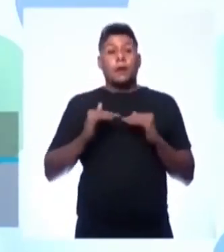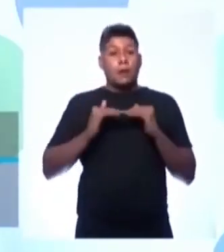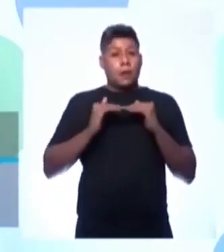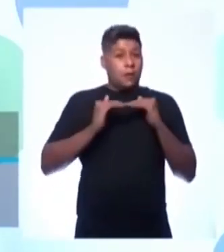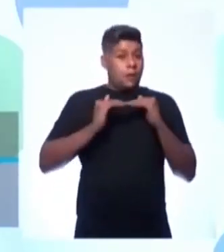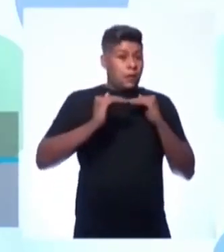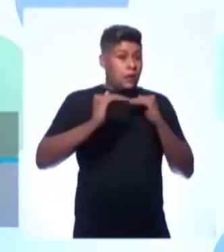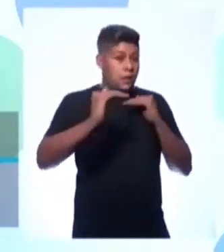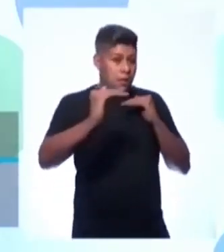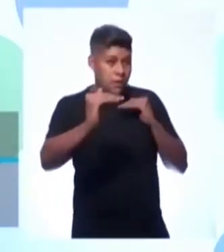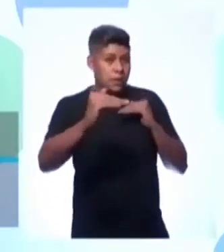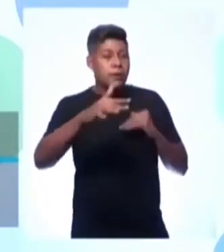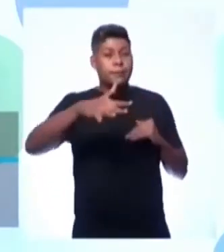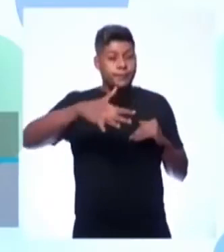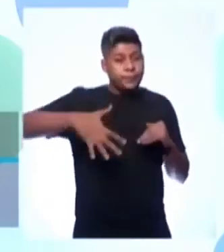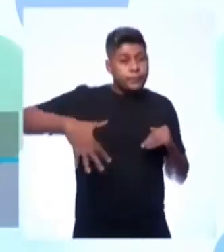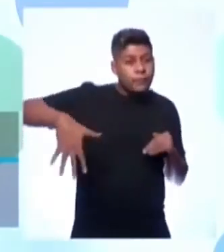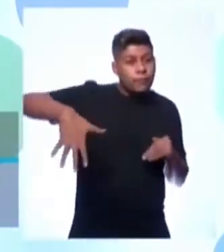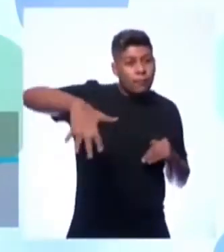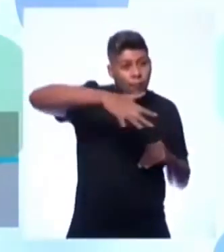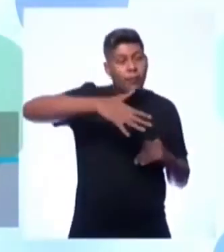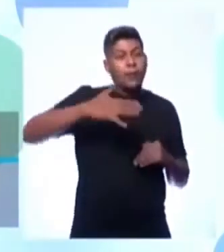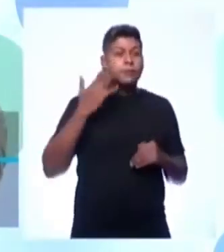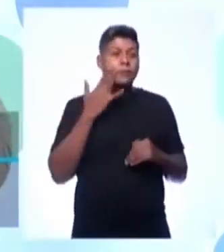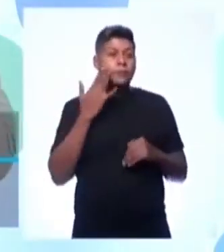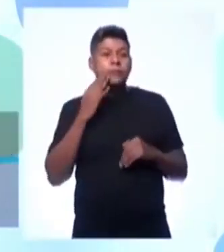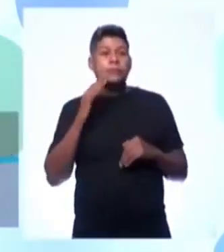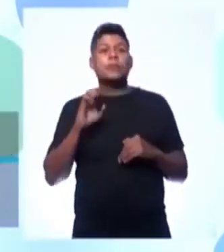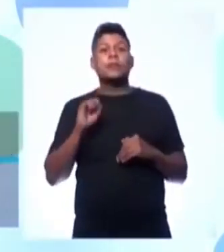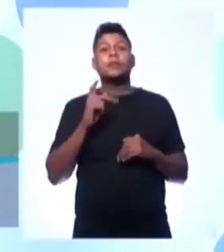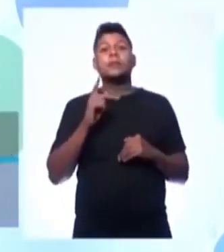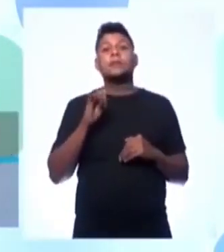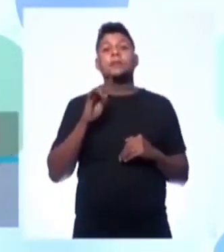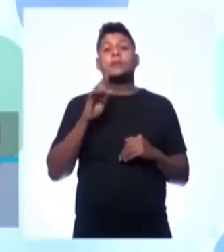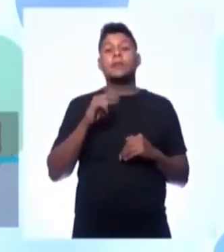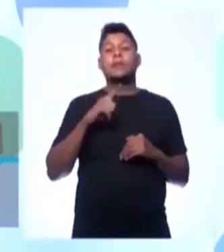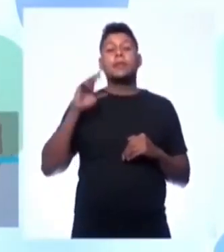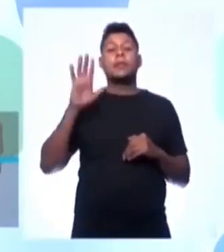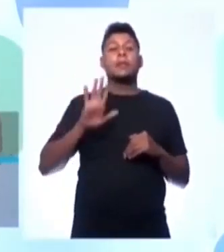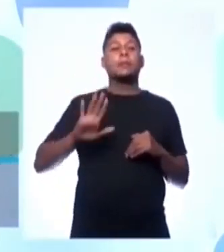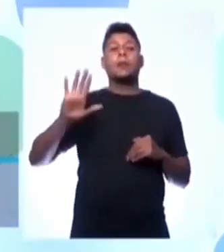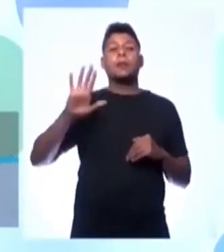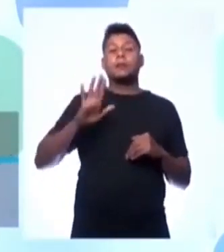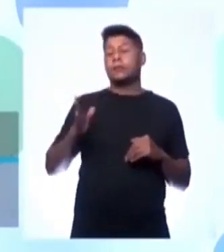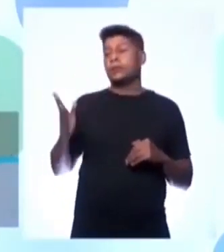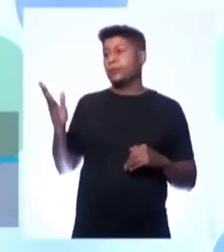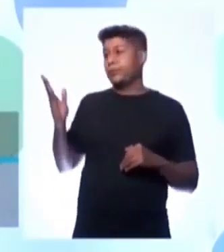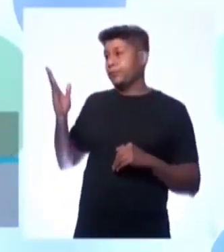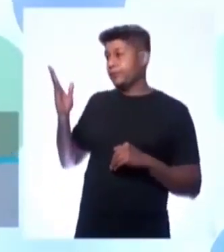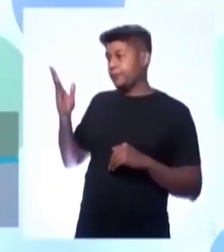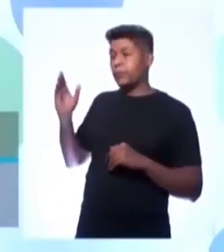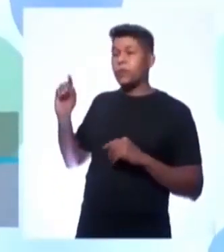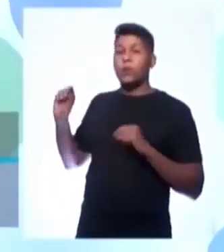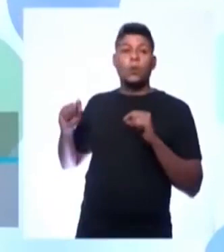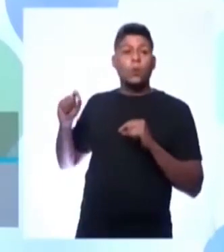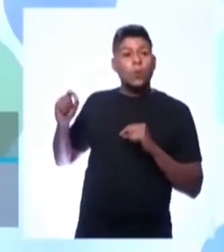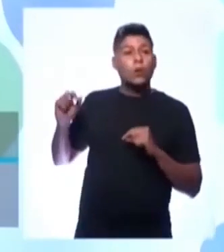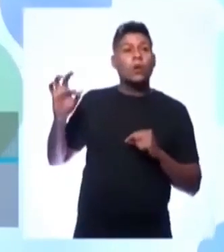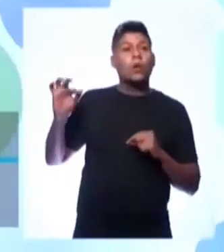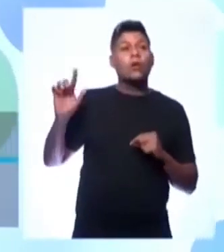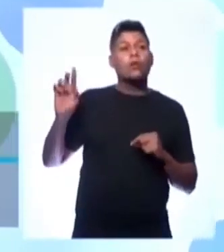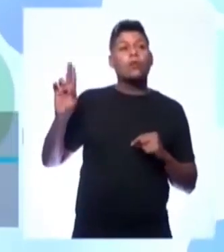que a gente está falando de campo, né? E estamos falando de Inspira, trouxe uma imagem para falar aí um pouquinho sobre o